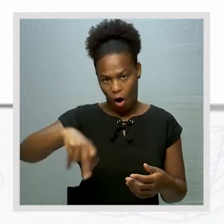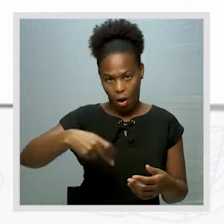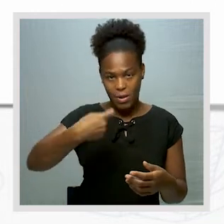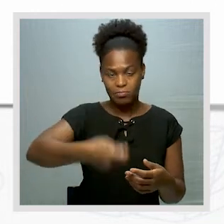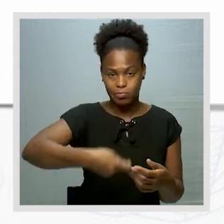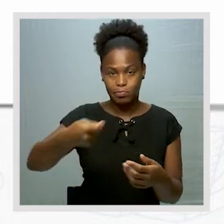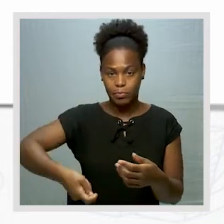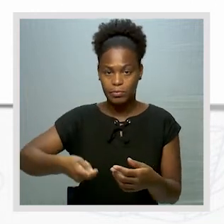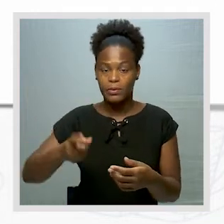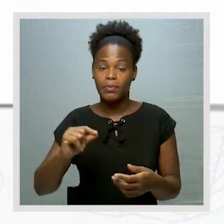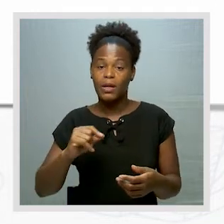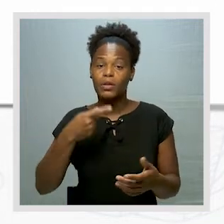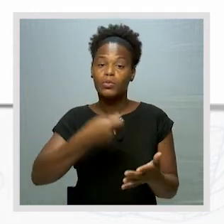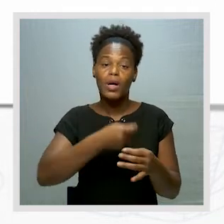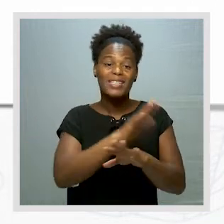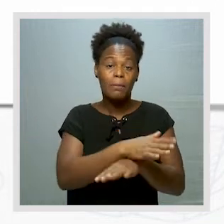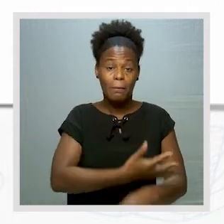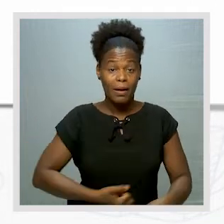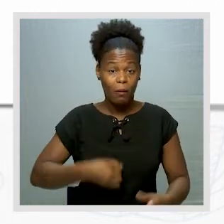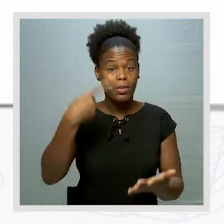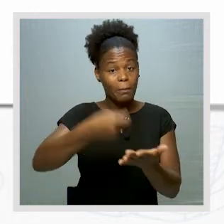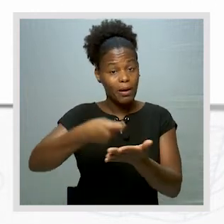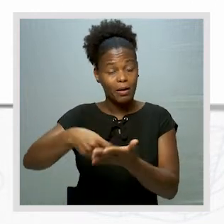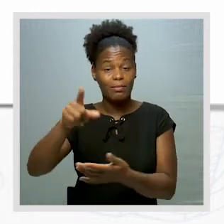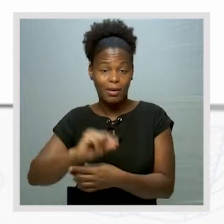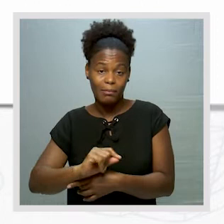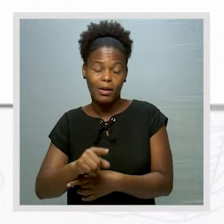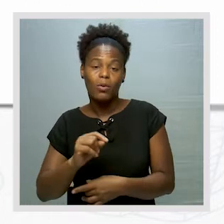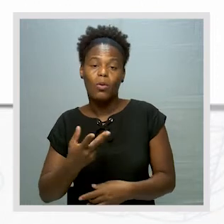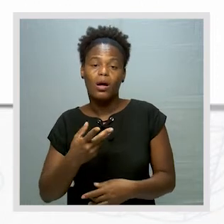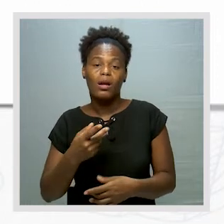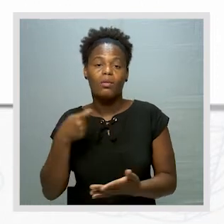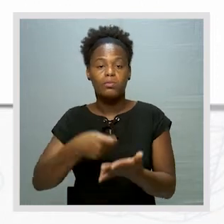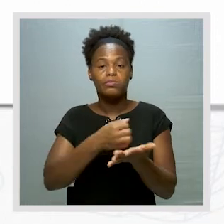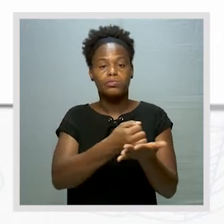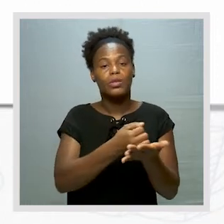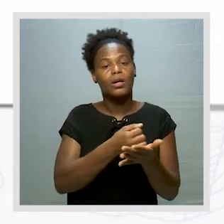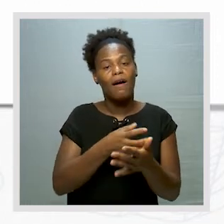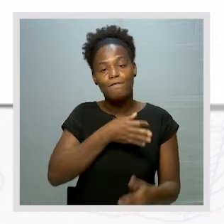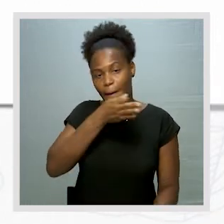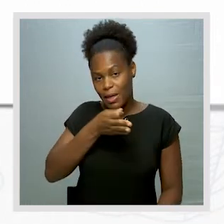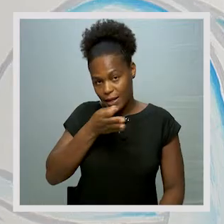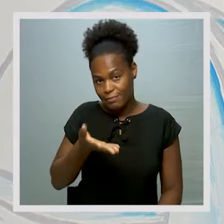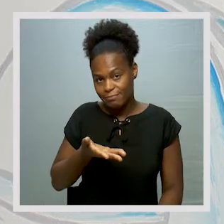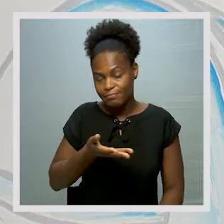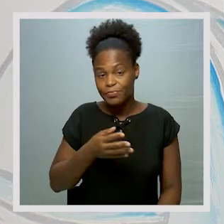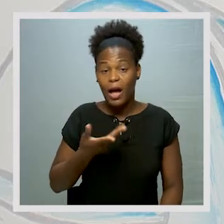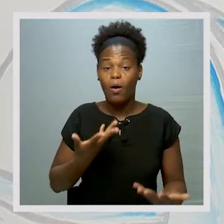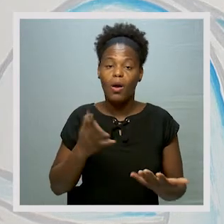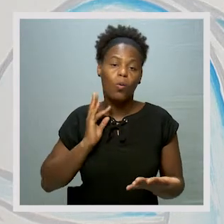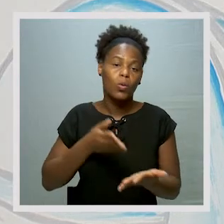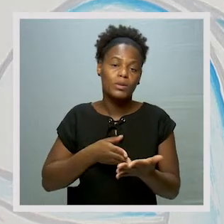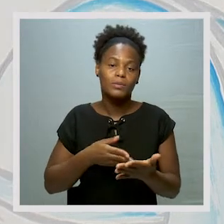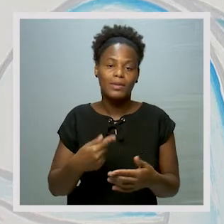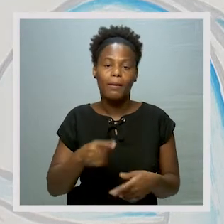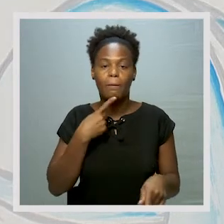reformas, pagamento de subsídio de desemprego e atribuição de abonos às famílias. E, por último,